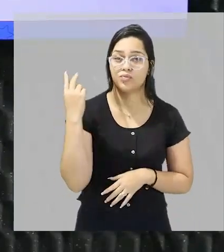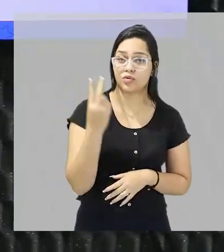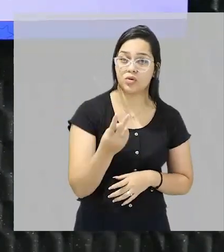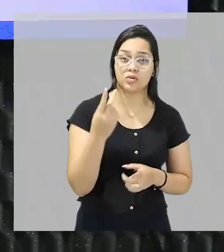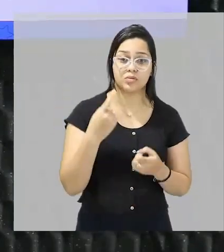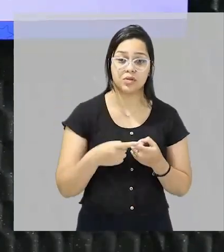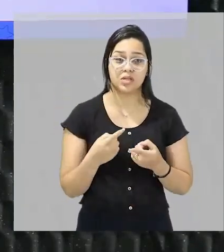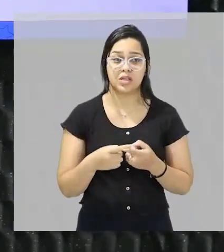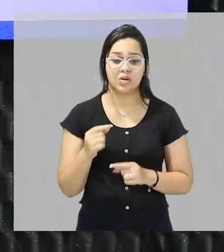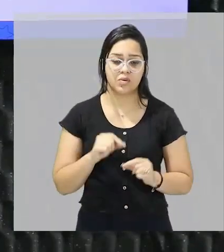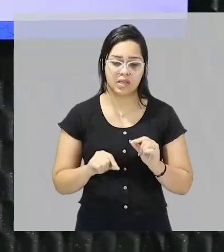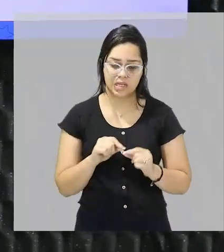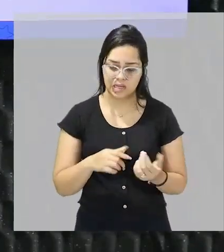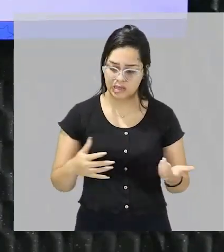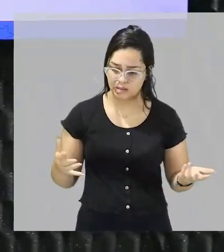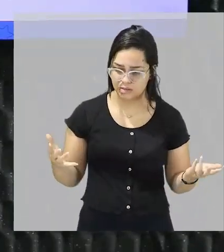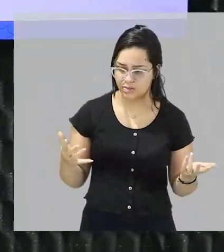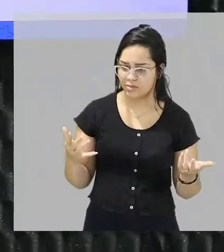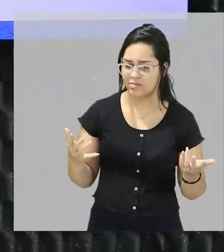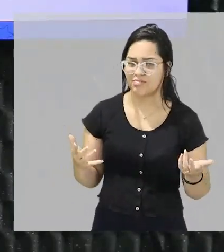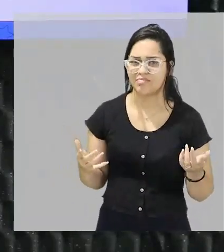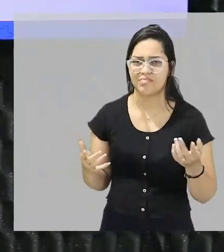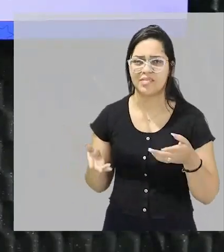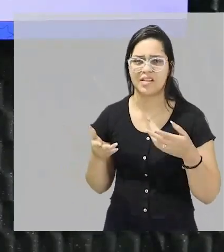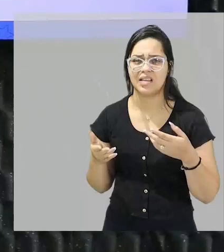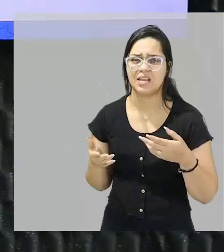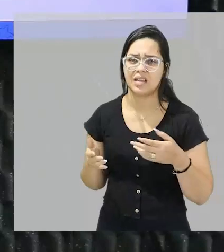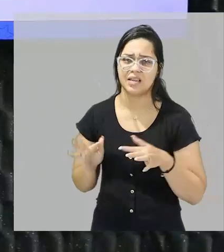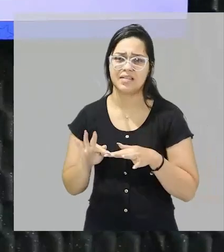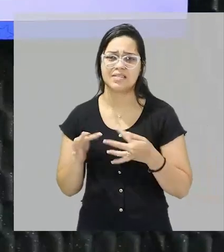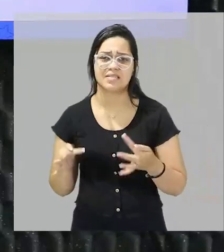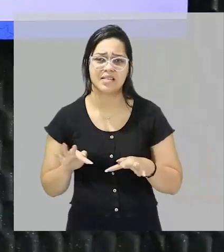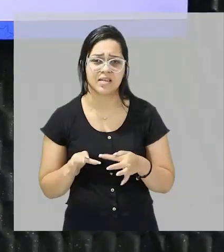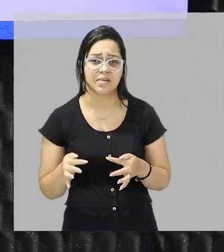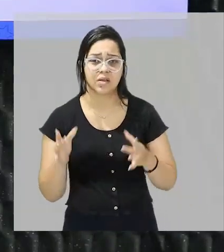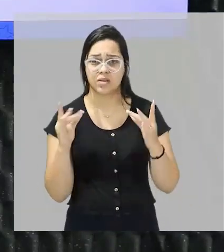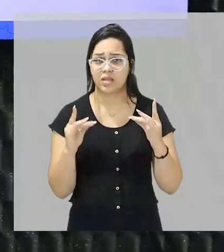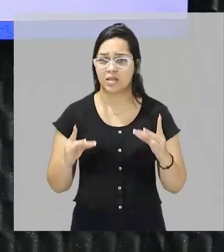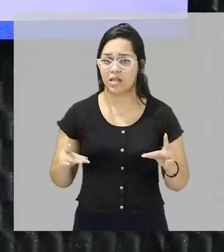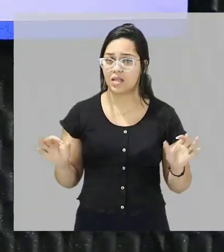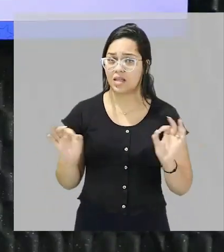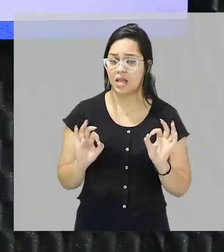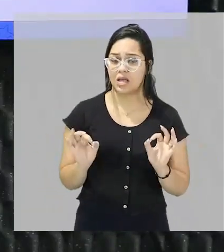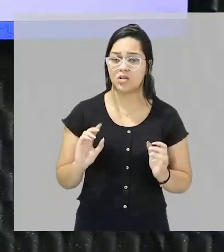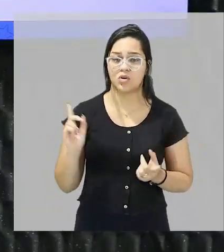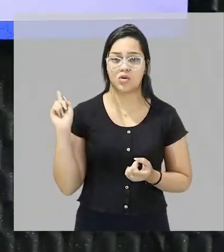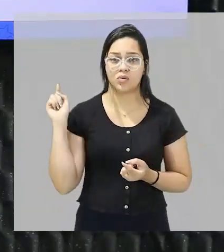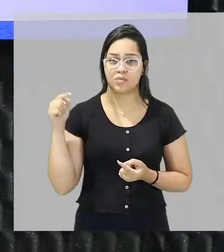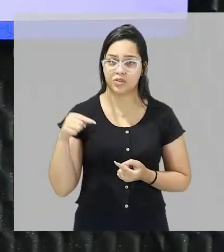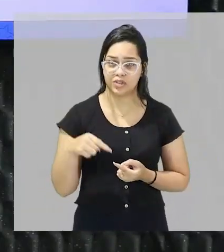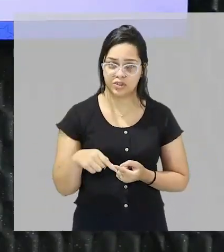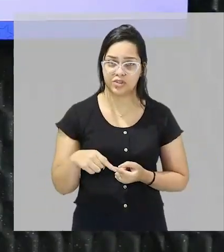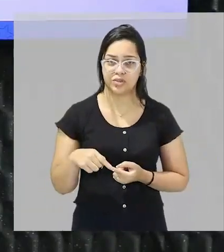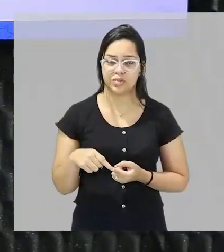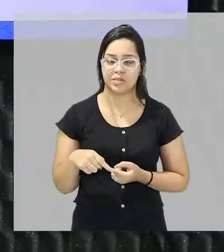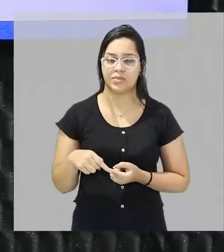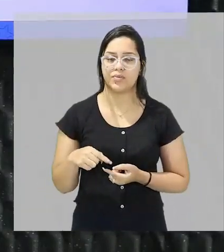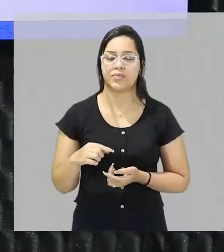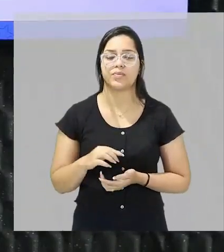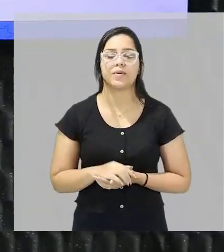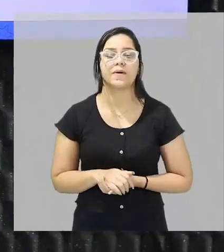porque senão vai ficar algo muito genérico e você não vai conseguir detalhar cada um dos seus objetivos, cada uma da sua